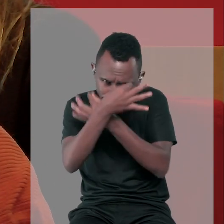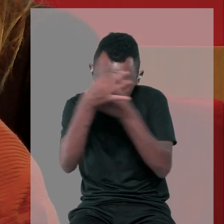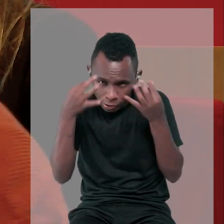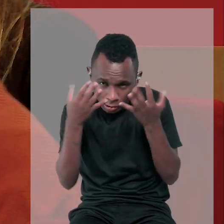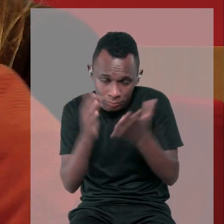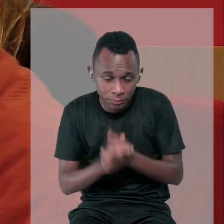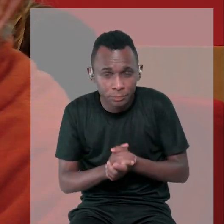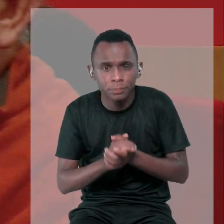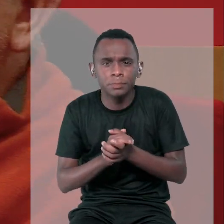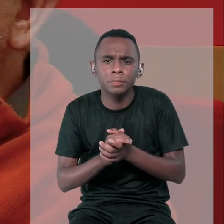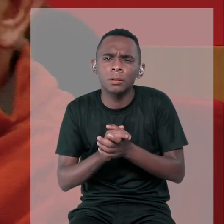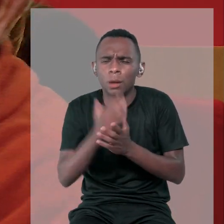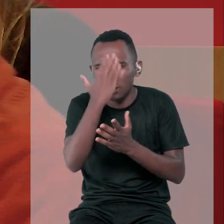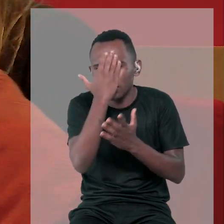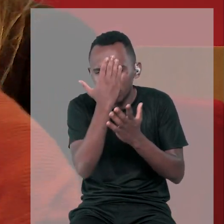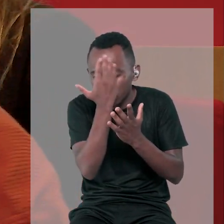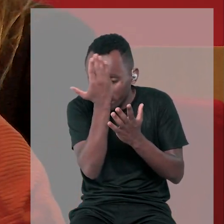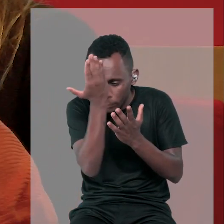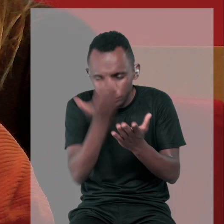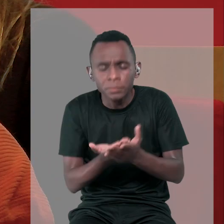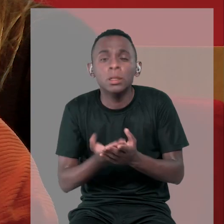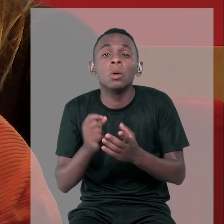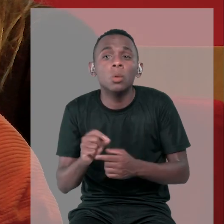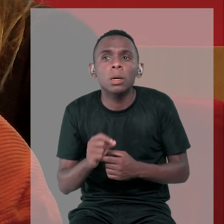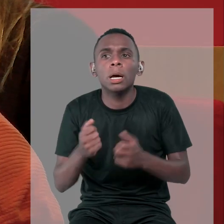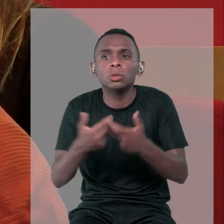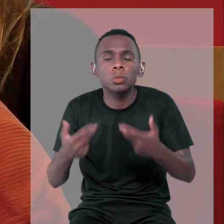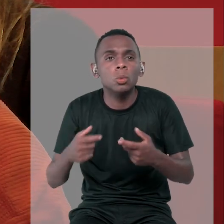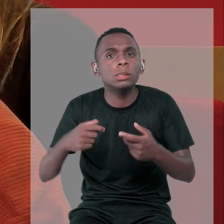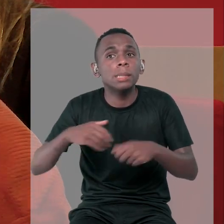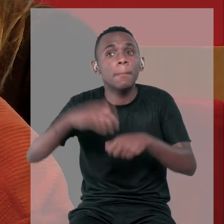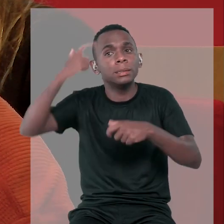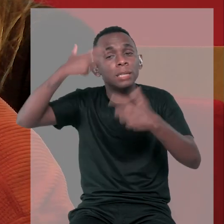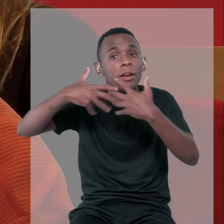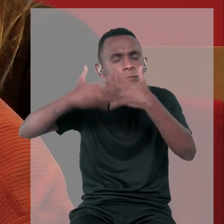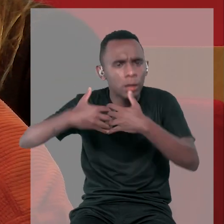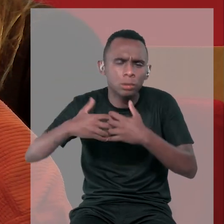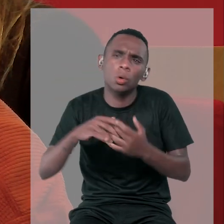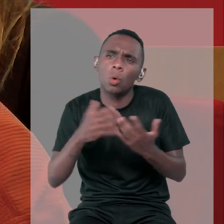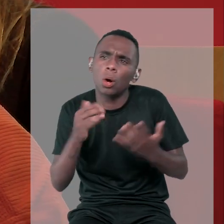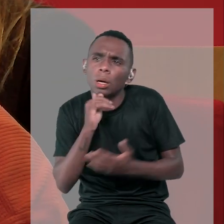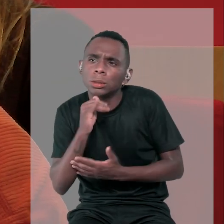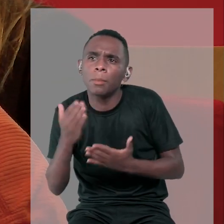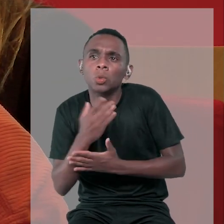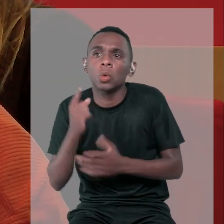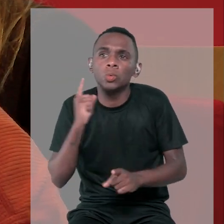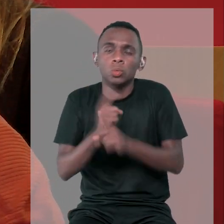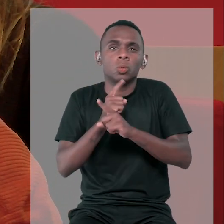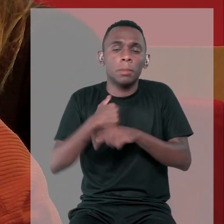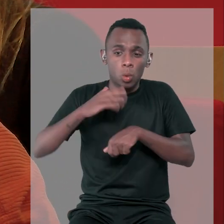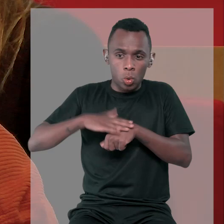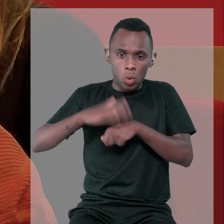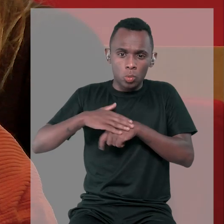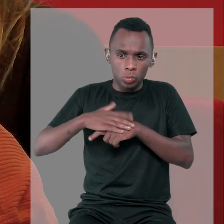acreditar que as coisas estão sendo mais refletidas? Hoje eu não falo que eu fui descoberto, no Brasil foi descoberto, eu falo que nós